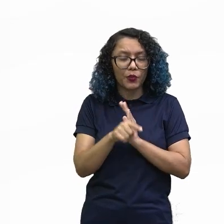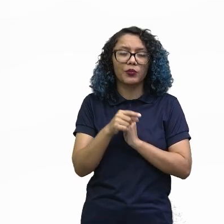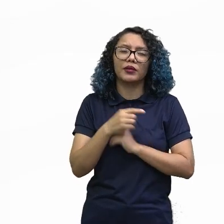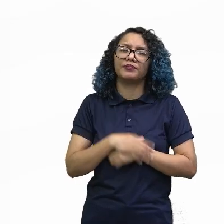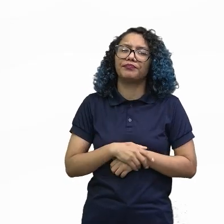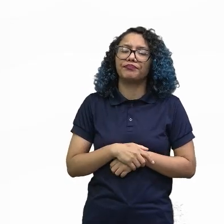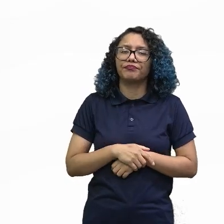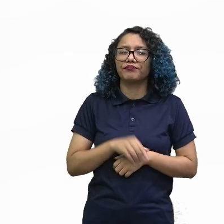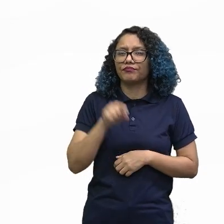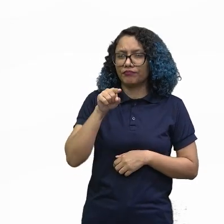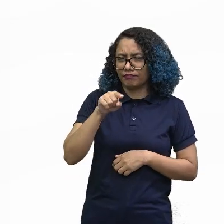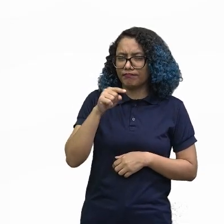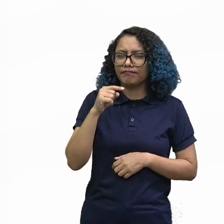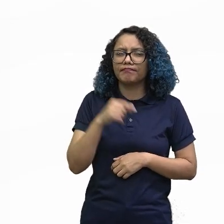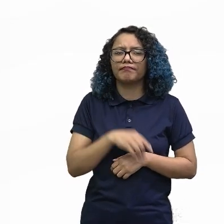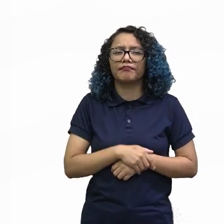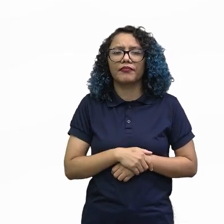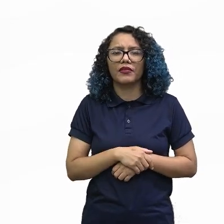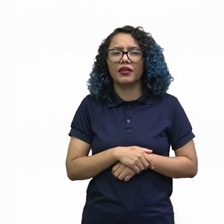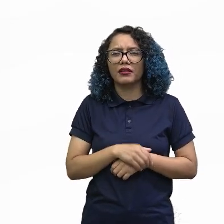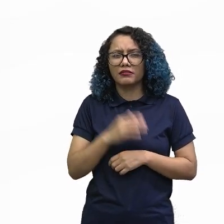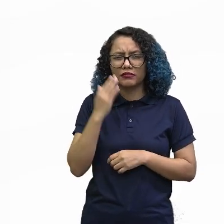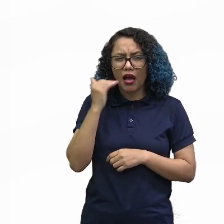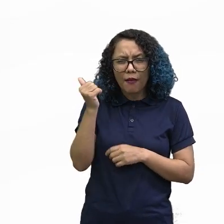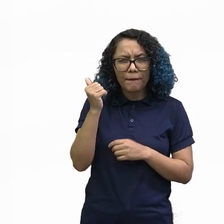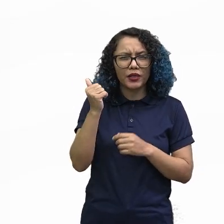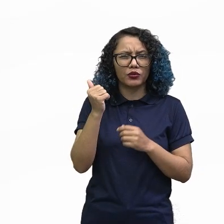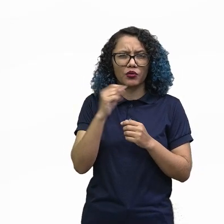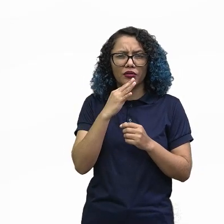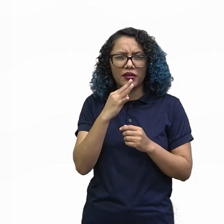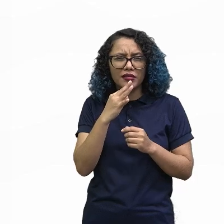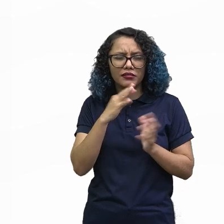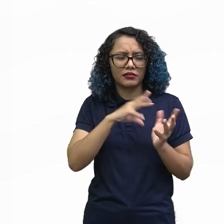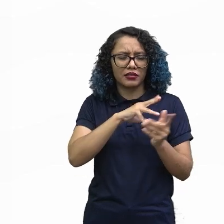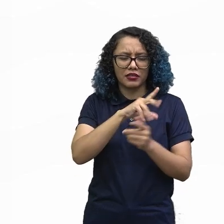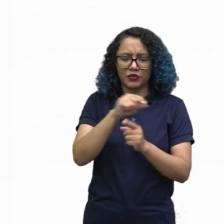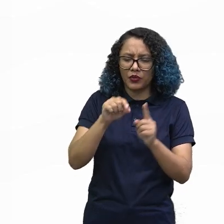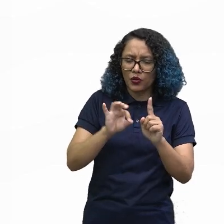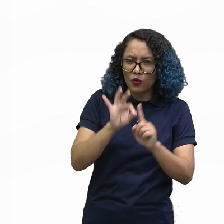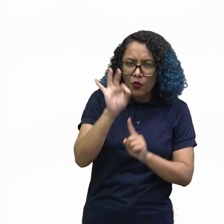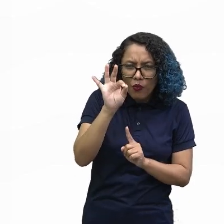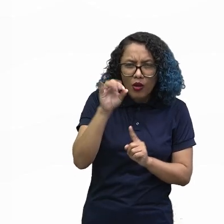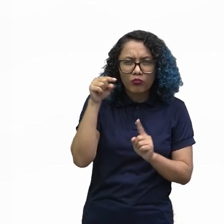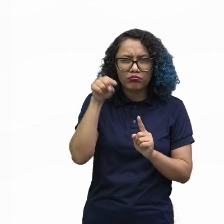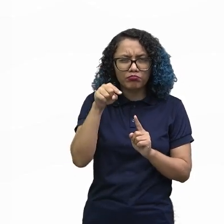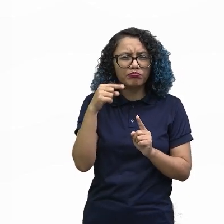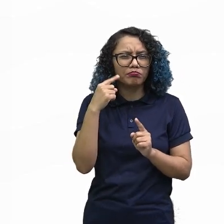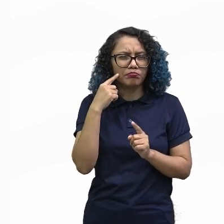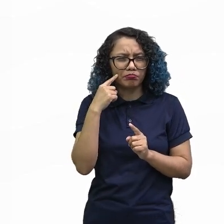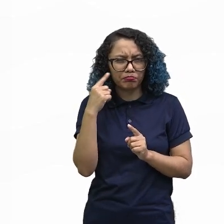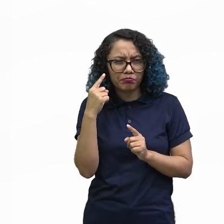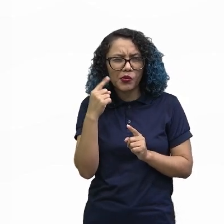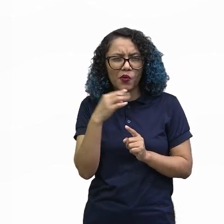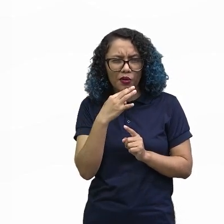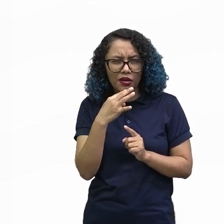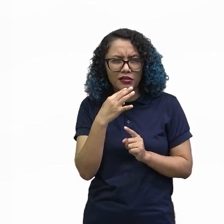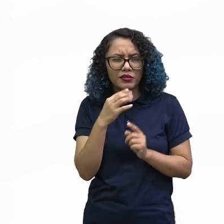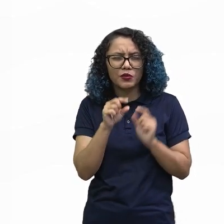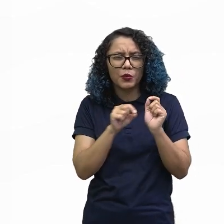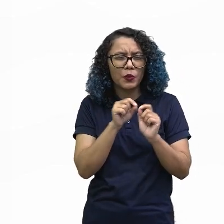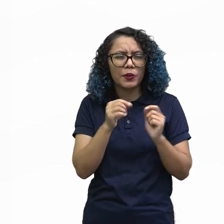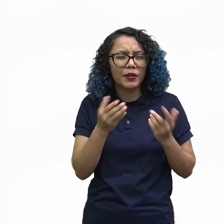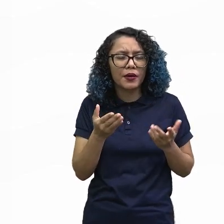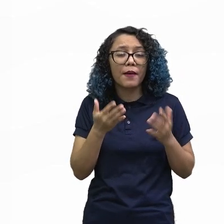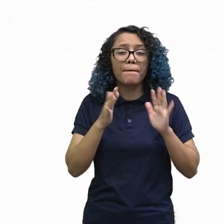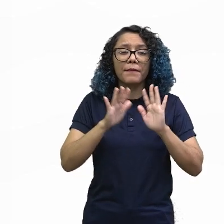questione, o que é aquecimento global? A gente fala tanto dessa situação do aquecimento global, mas